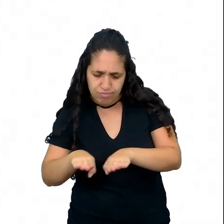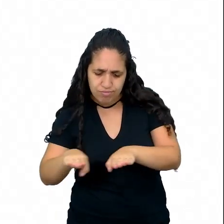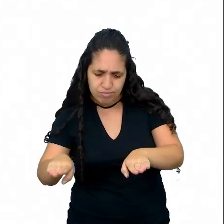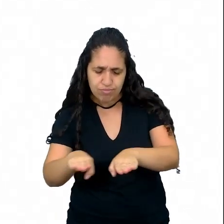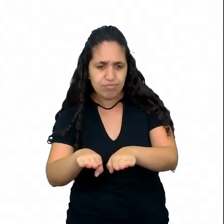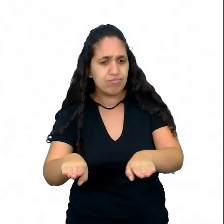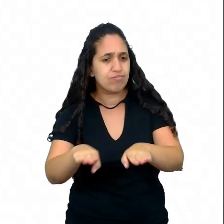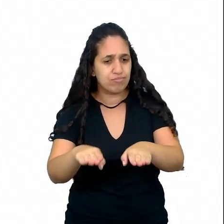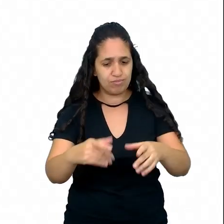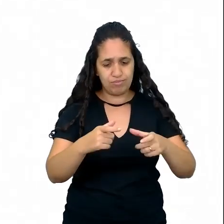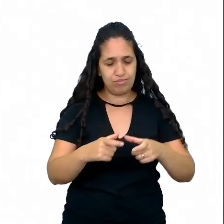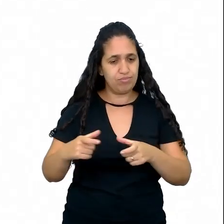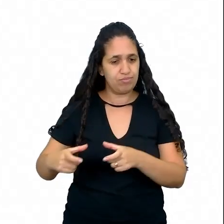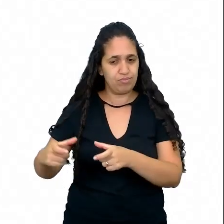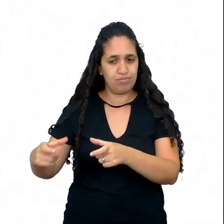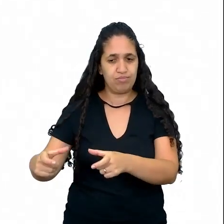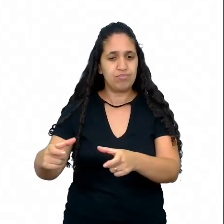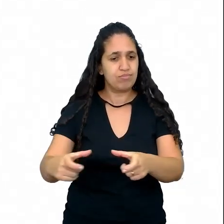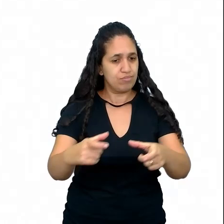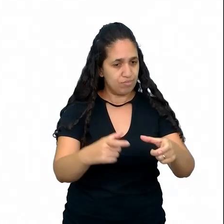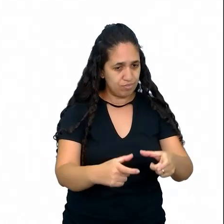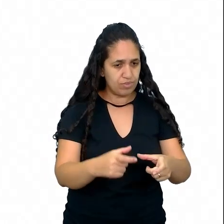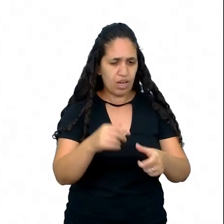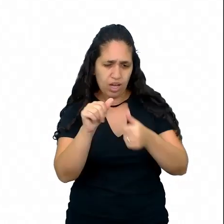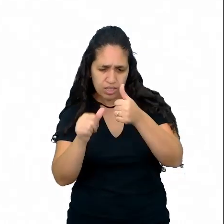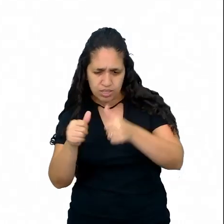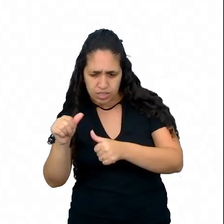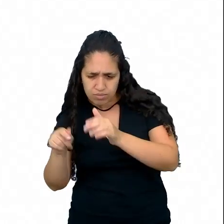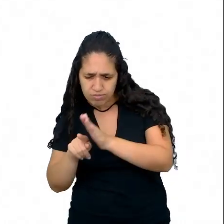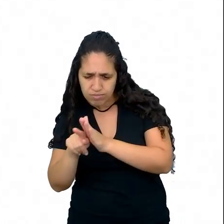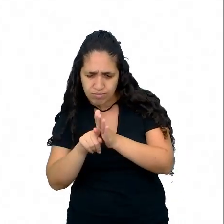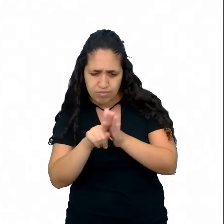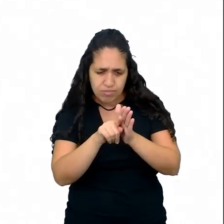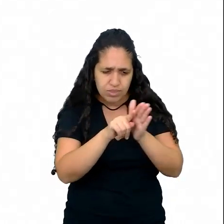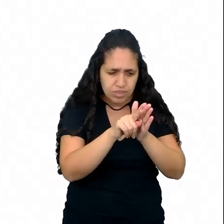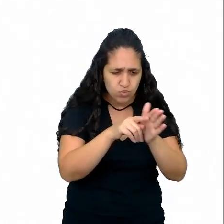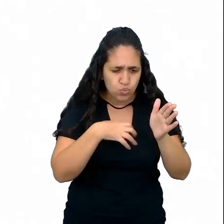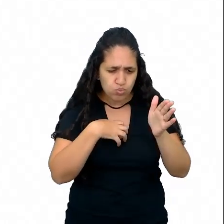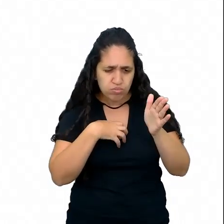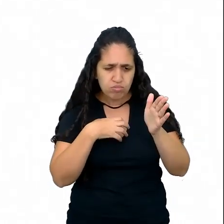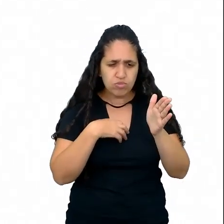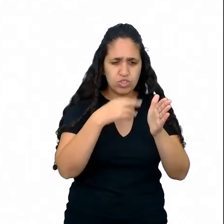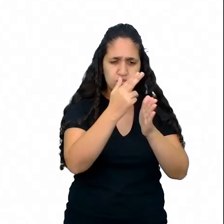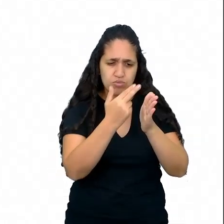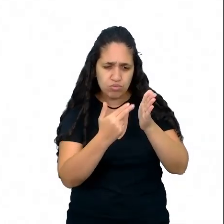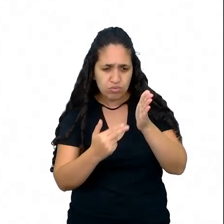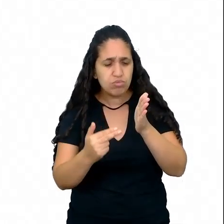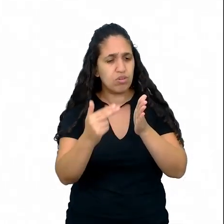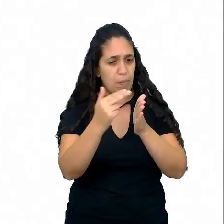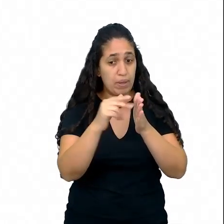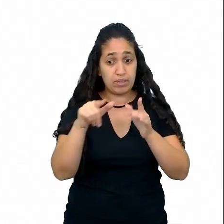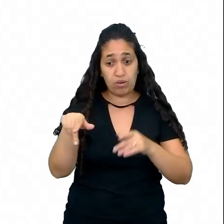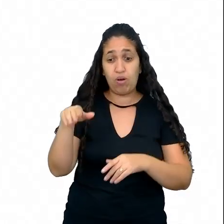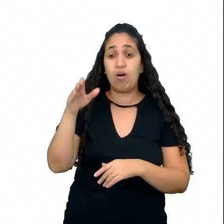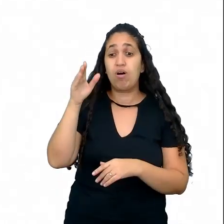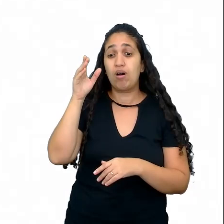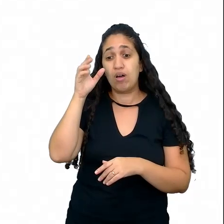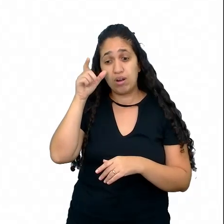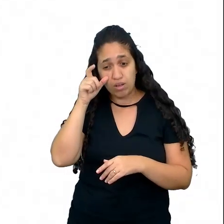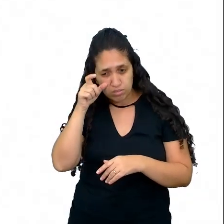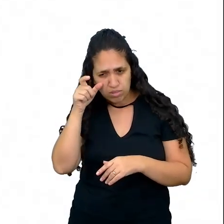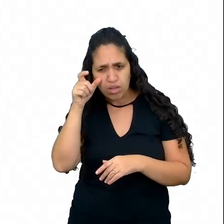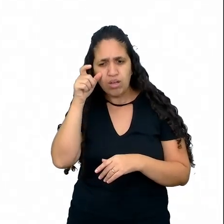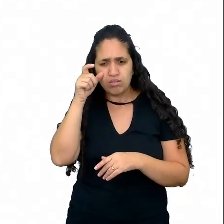seja, ladrilhamentos, analisar os padrões através de formas geométricas na resolução de problemas. Uma coisa interessante, só para colocar aí